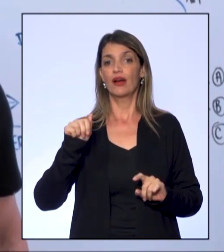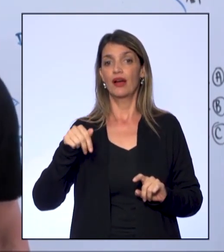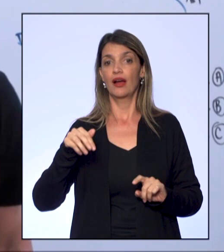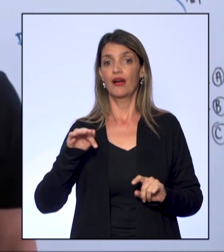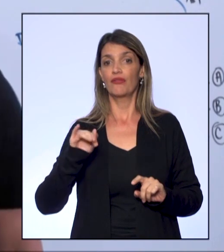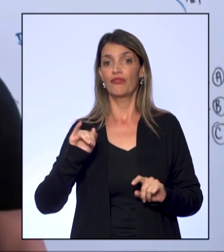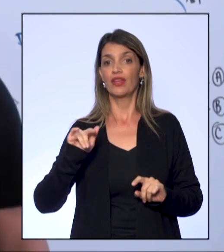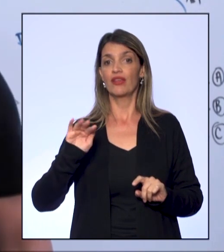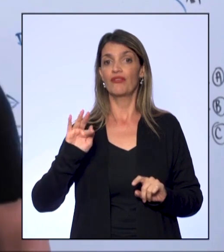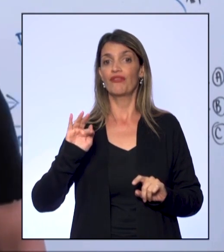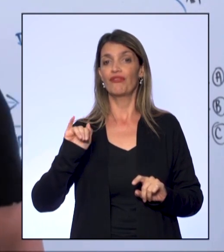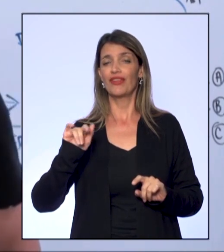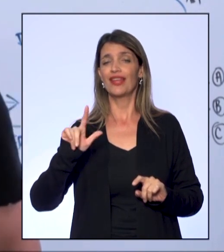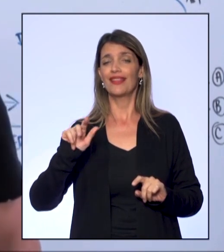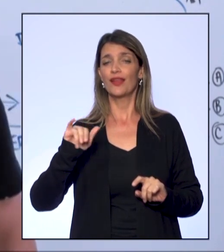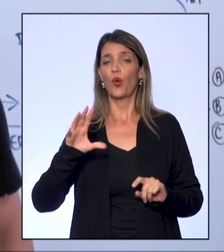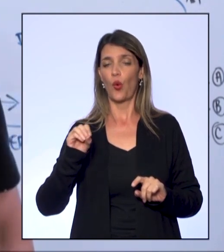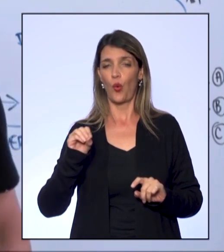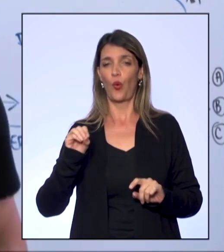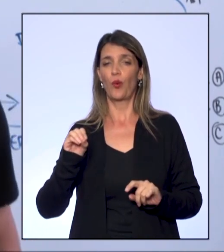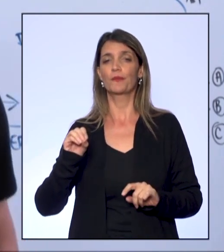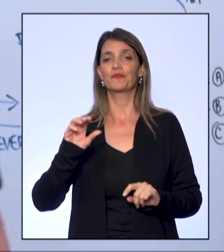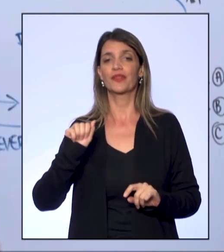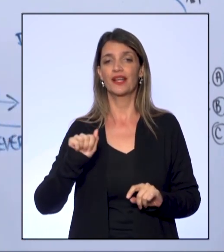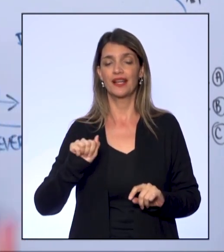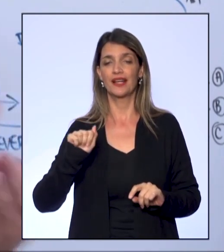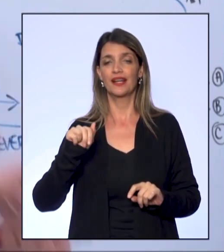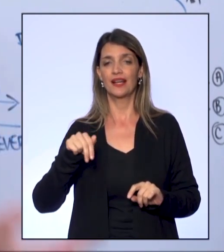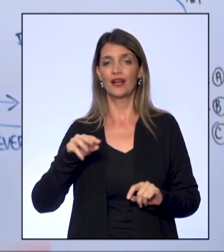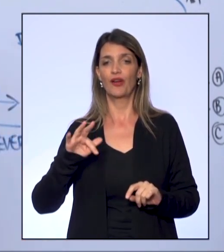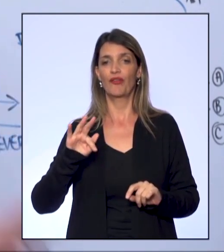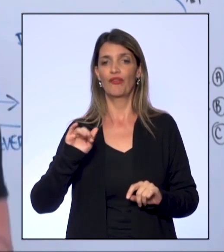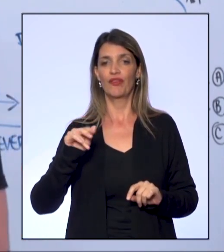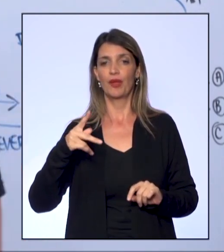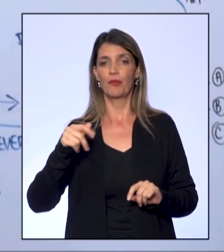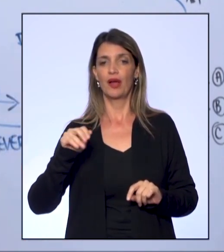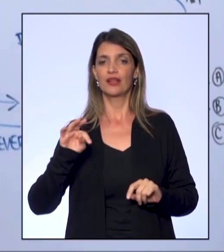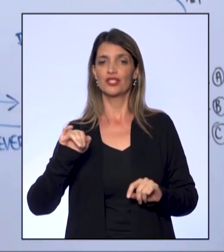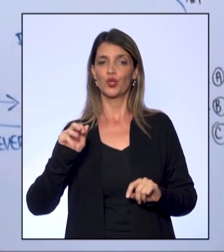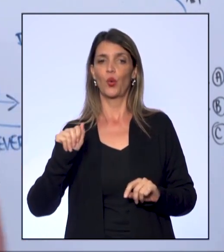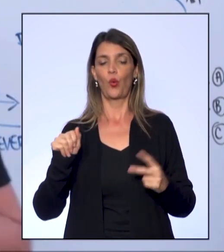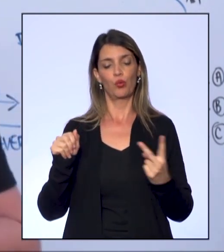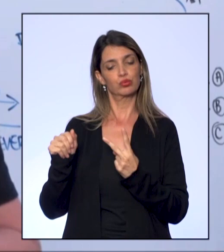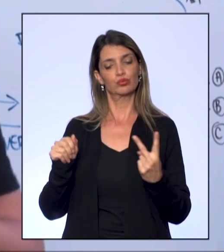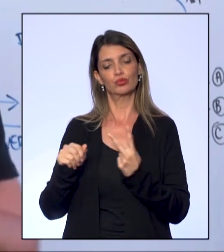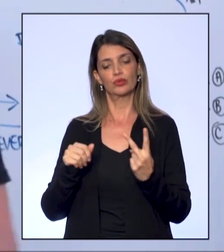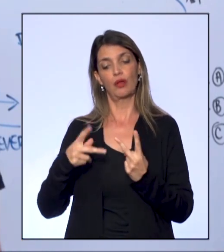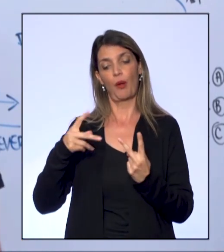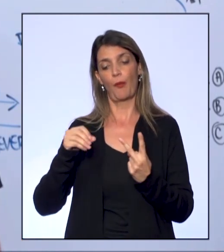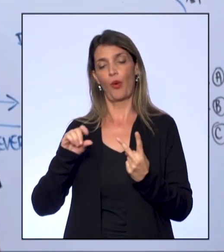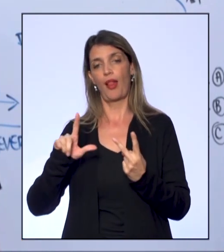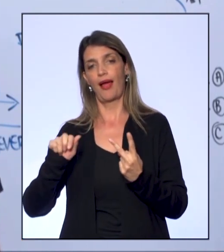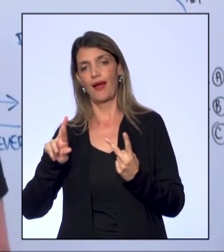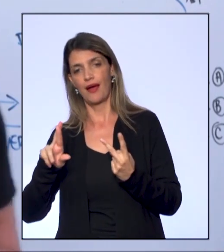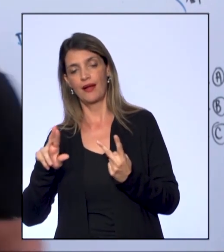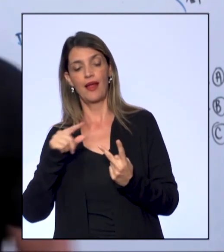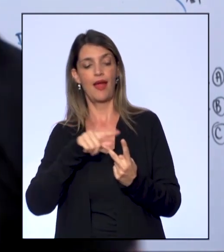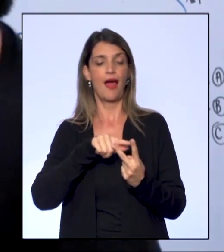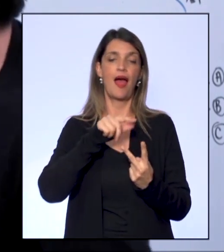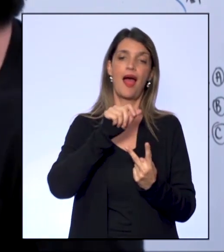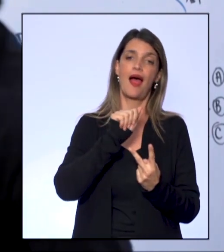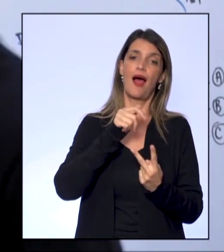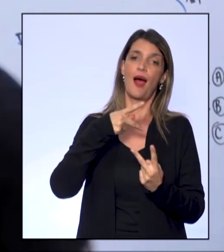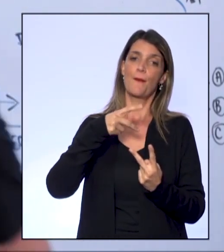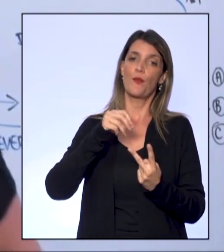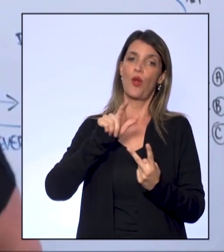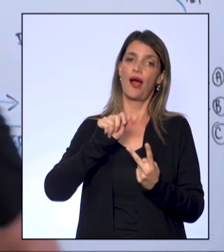tá? Anfifílico ou anfipático, quando uma estrutura ela é polar e apolar ao mesmo tempo. Então, quando você lava a sua mão com sabão, já